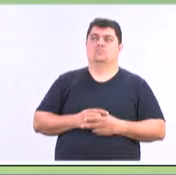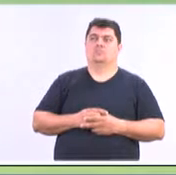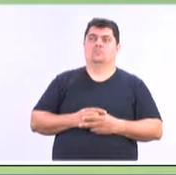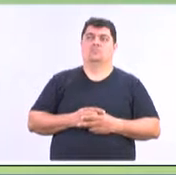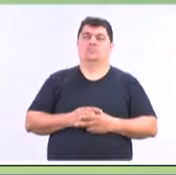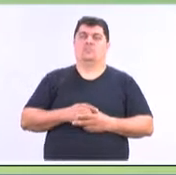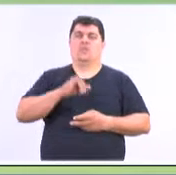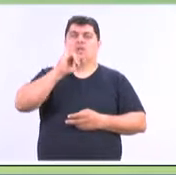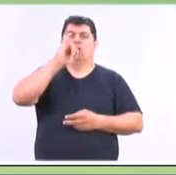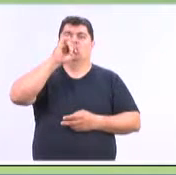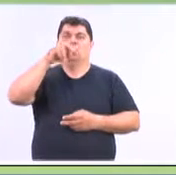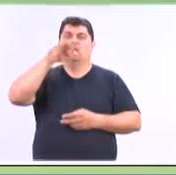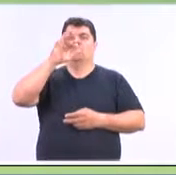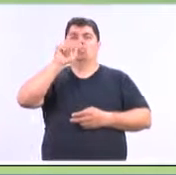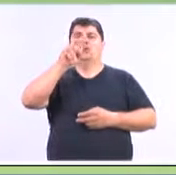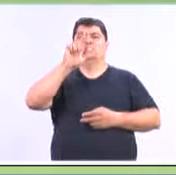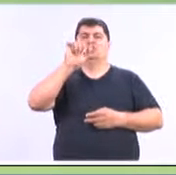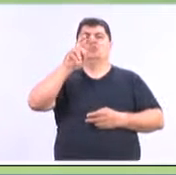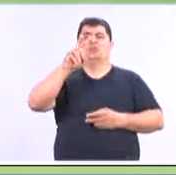Ok? Intangível, professora.